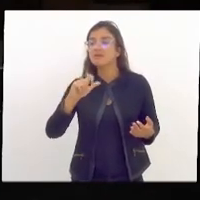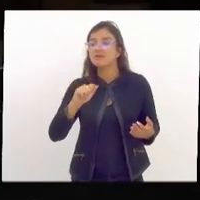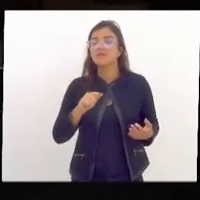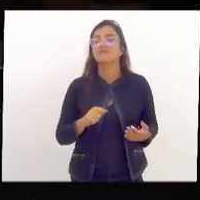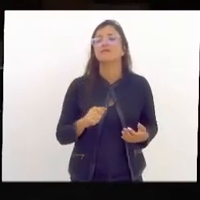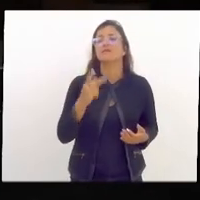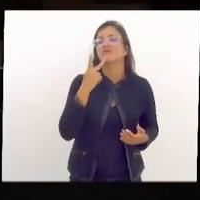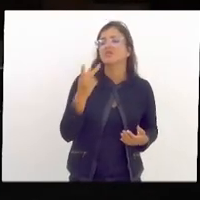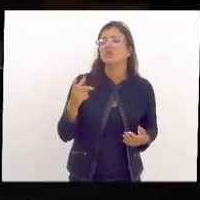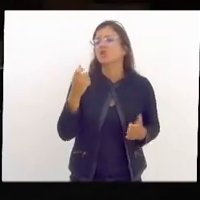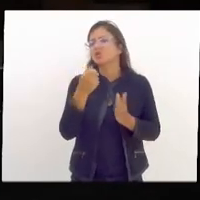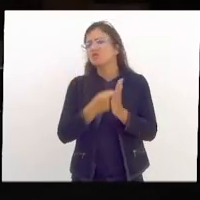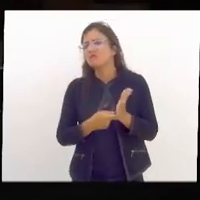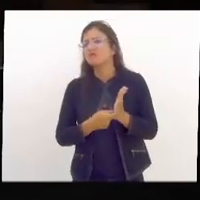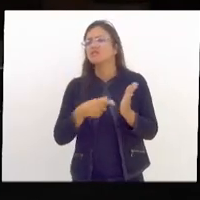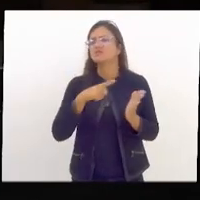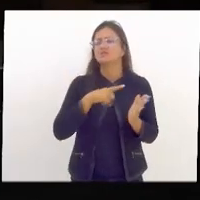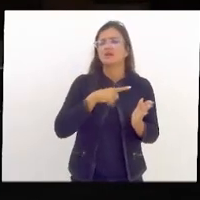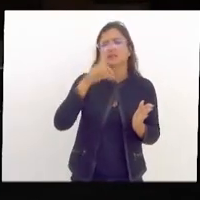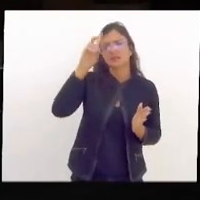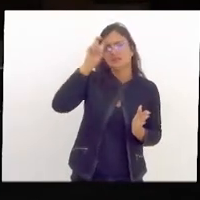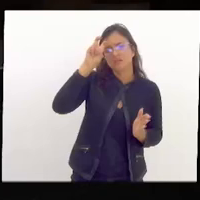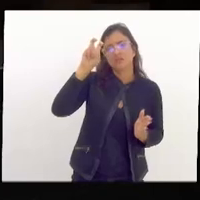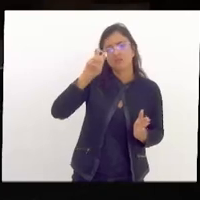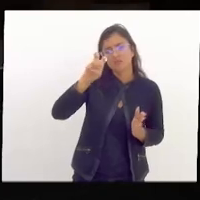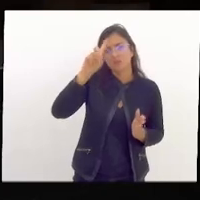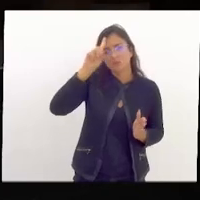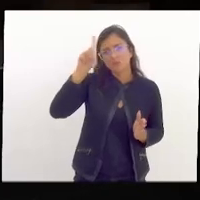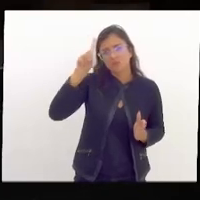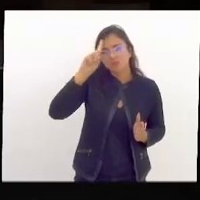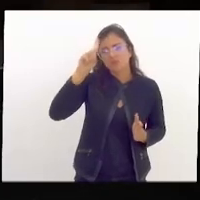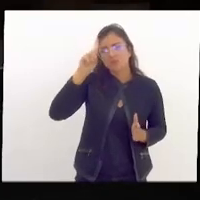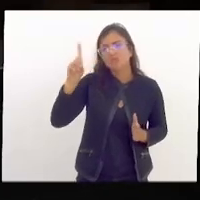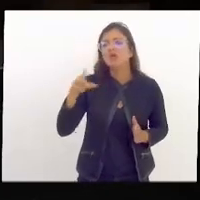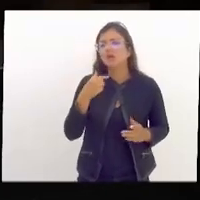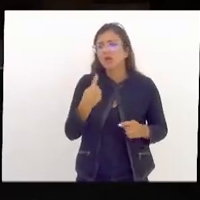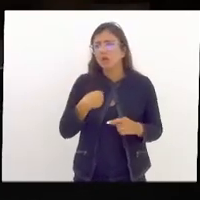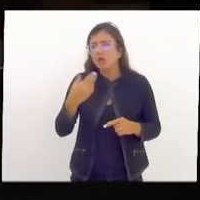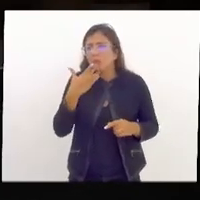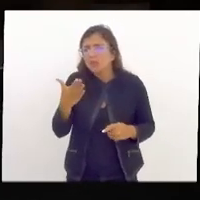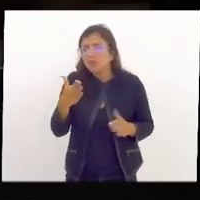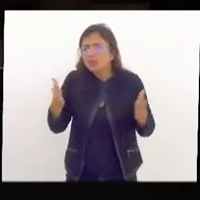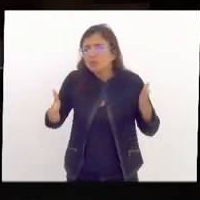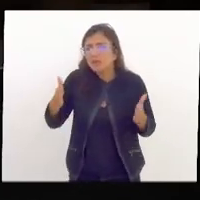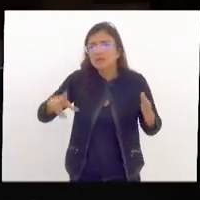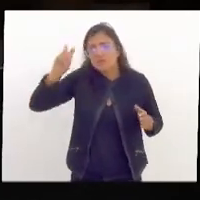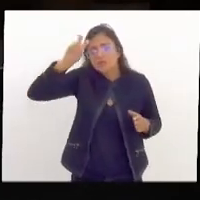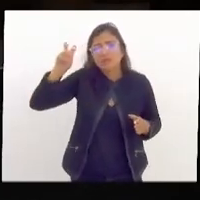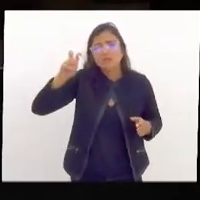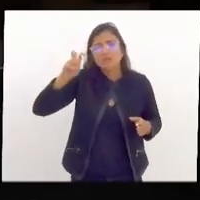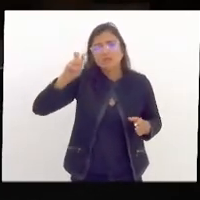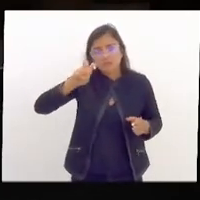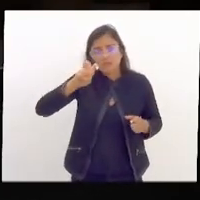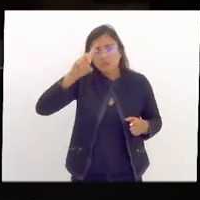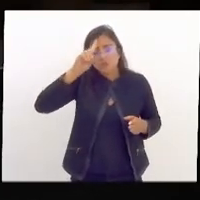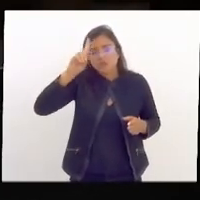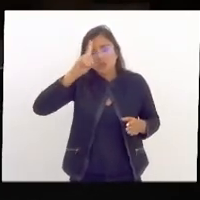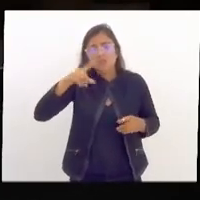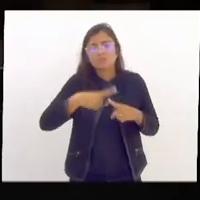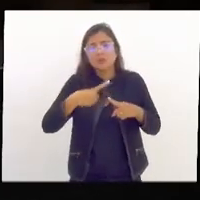que fixou o prazo de 5 dias. Ora, eu pedi o prazo de 5 dias porque eles falaram no dia da audiência que ia mandar um